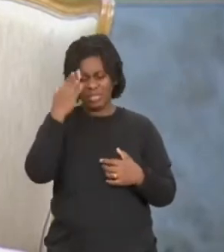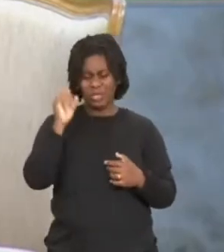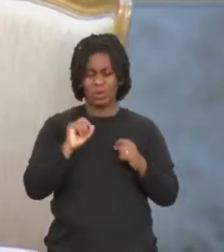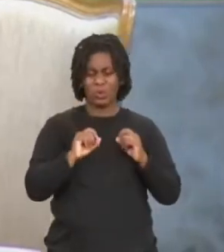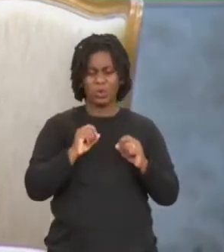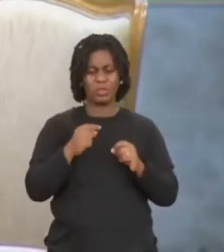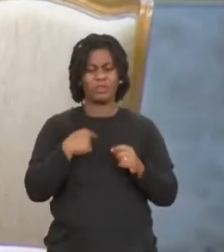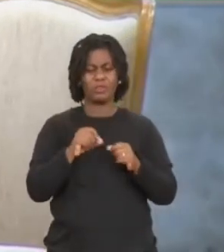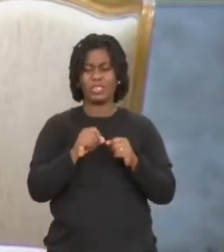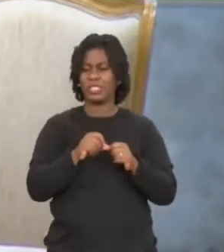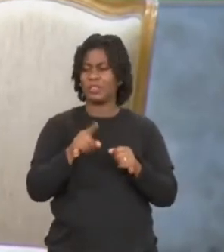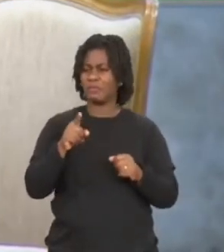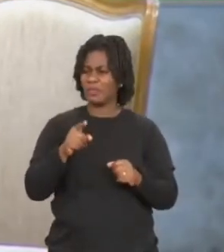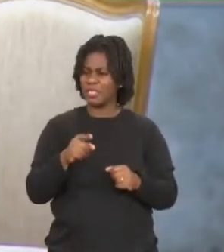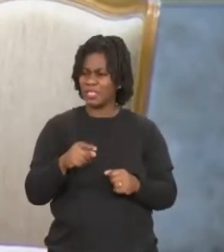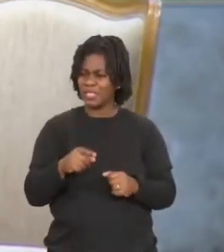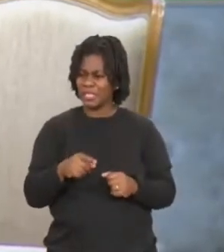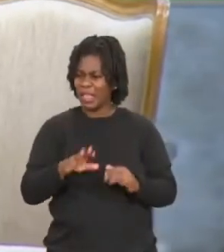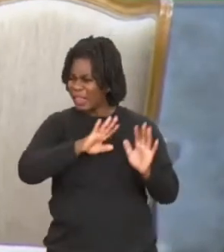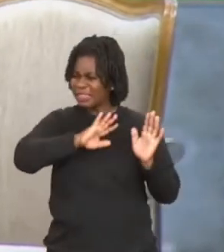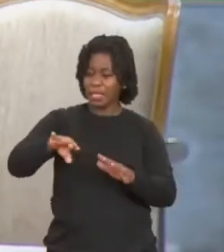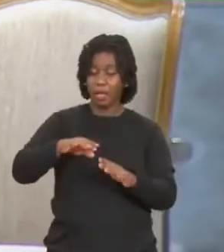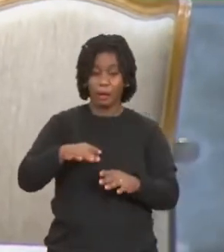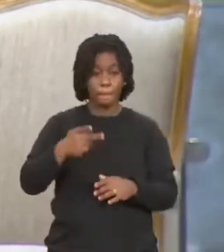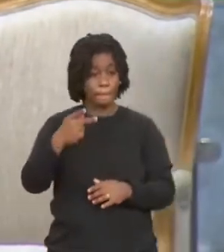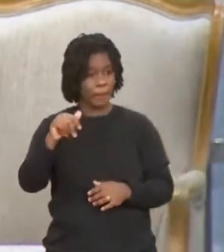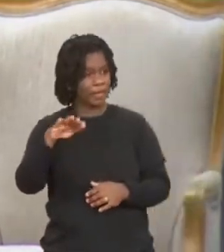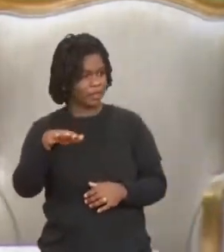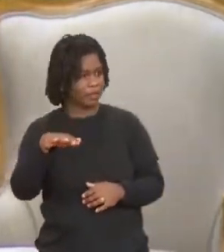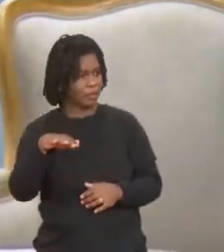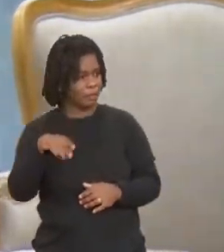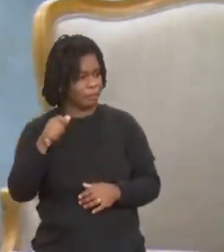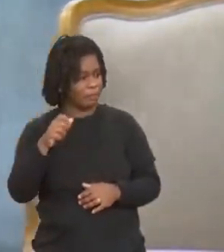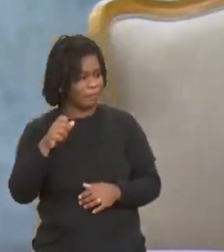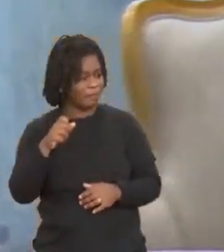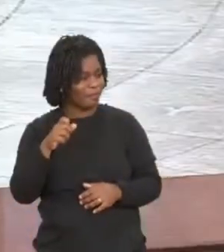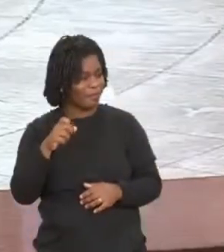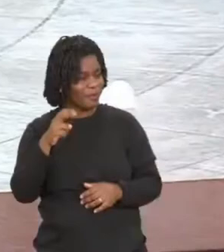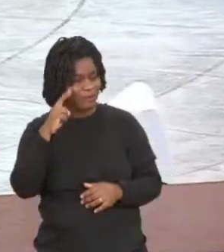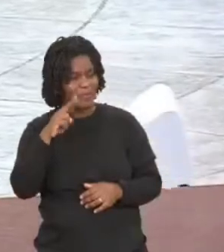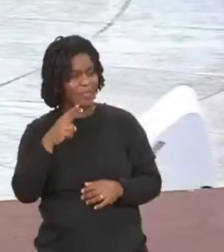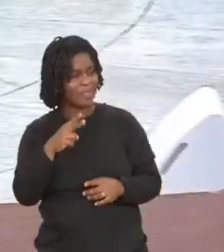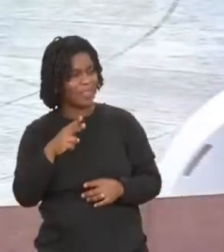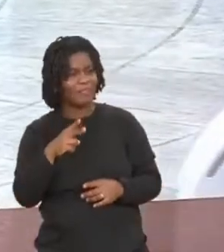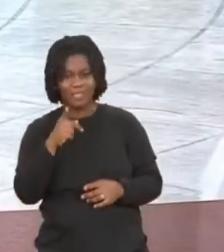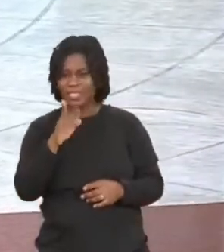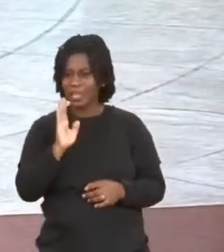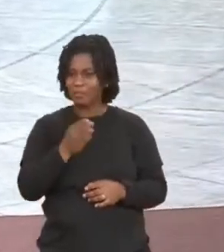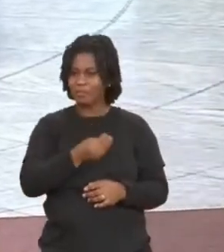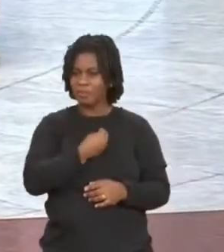fazendo, não se mete na minha vida. Os pais escutam muito isso: não sou mais criança.